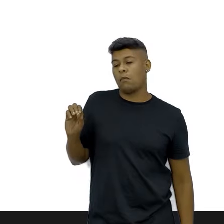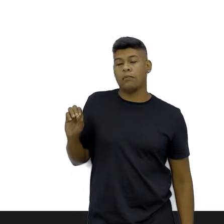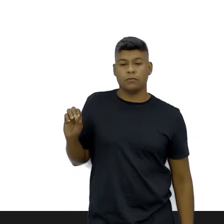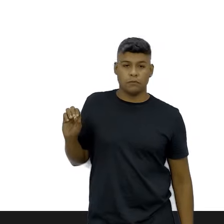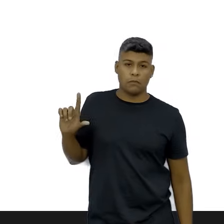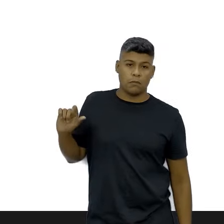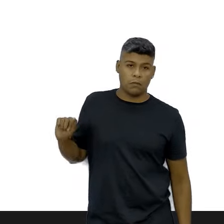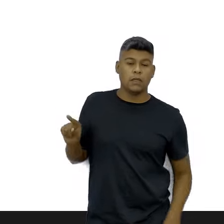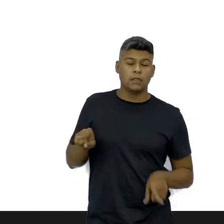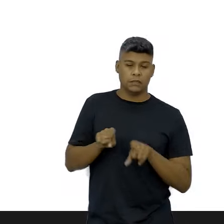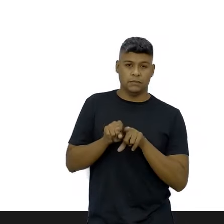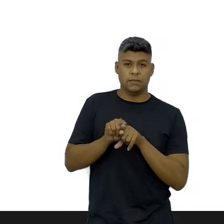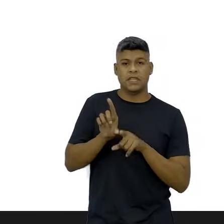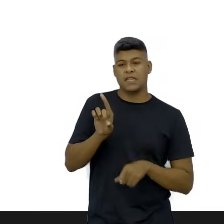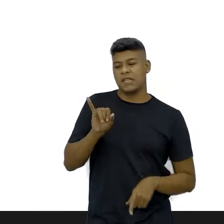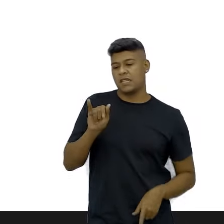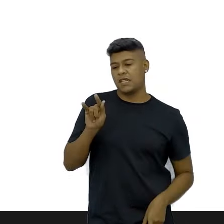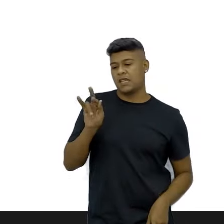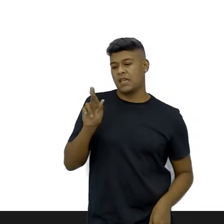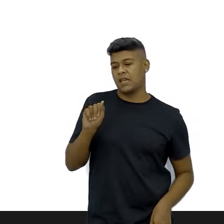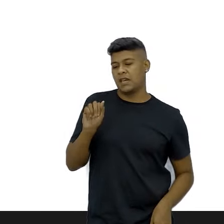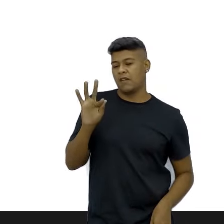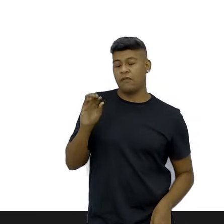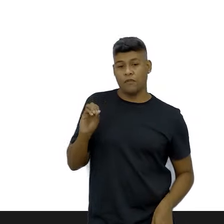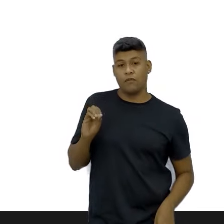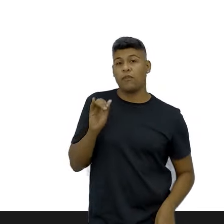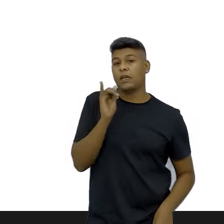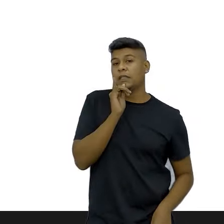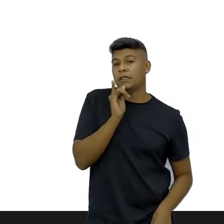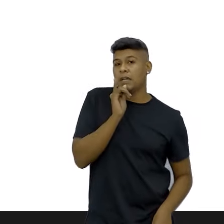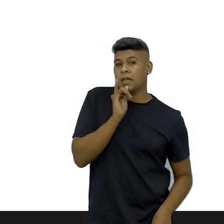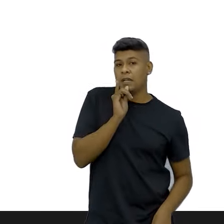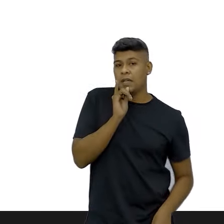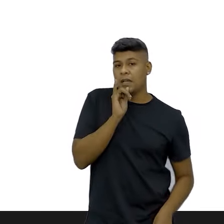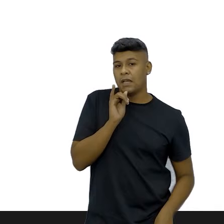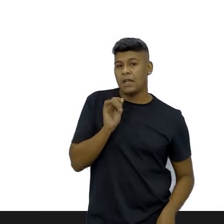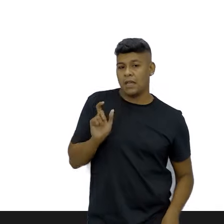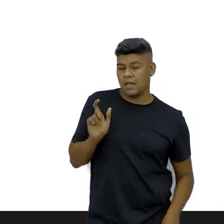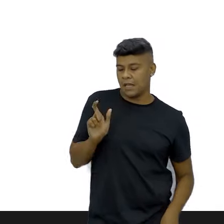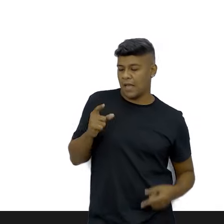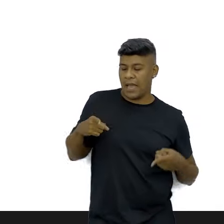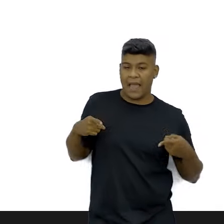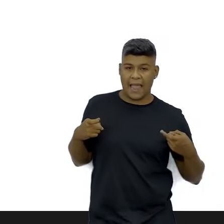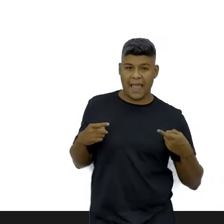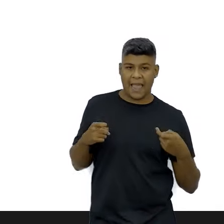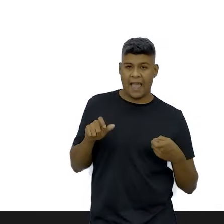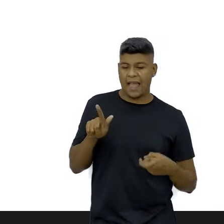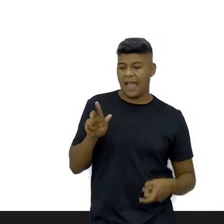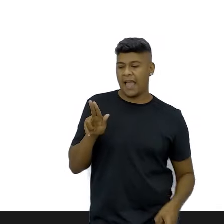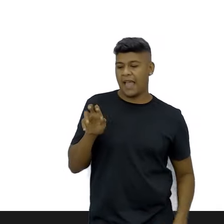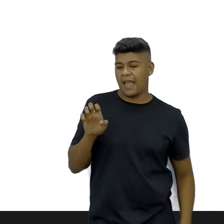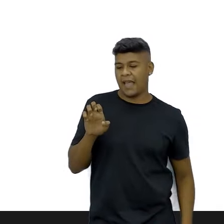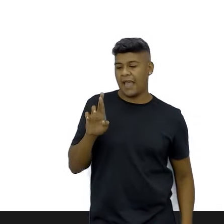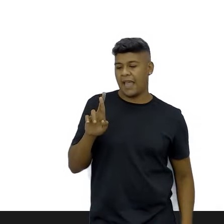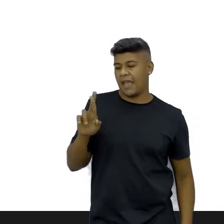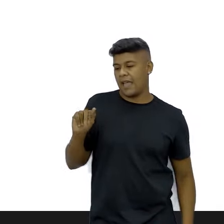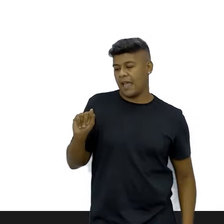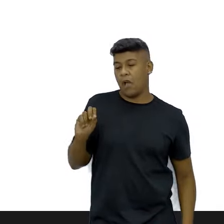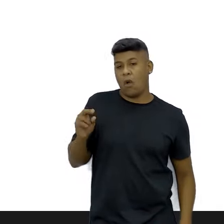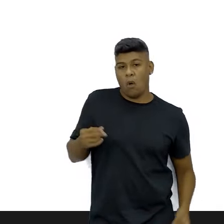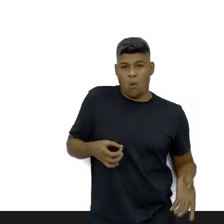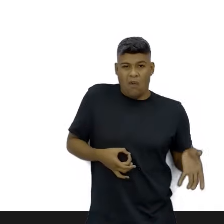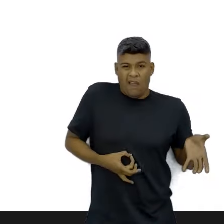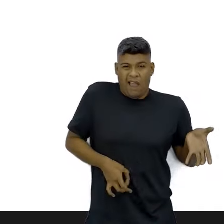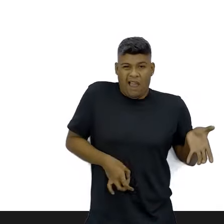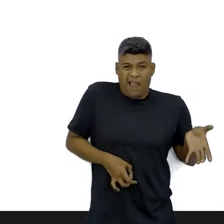também um dígrafo, né, que o G e o U, como no caso para eu escrever a palavra guerra ou guitarra. Então,